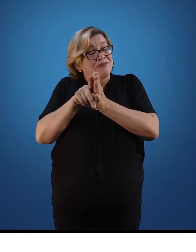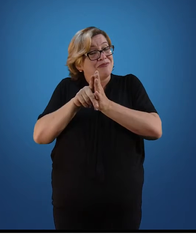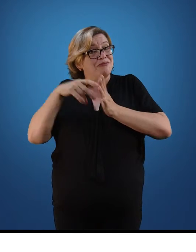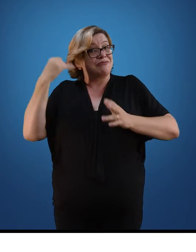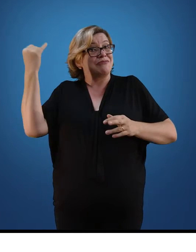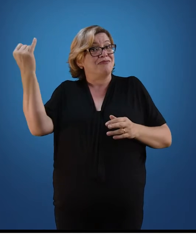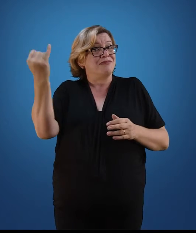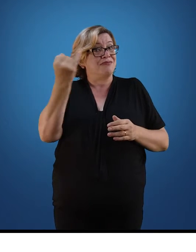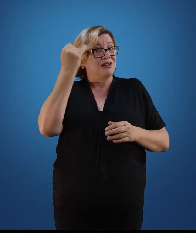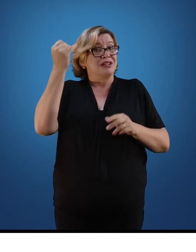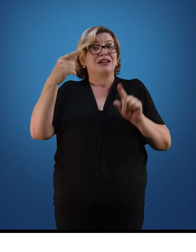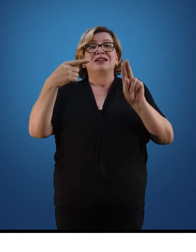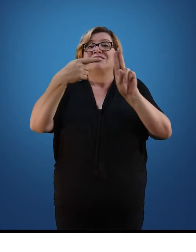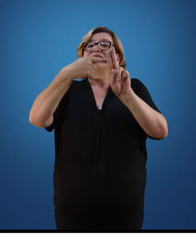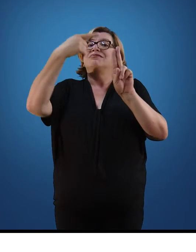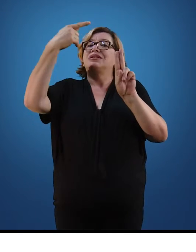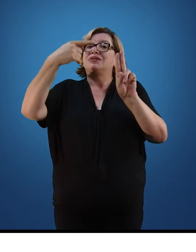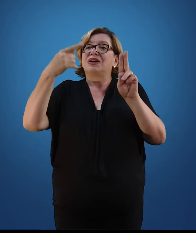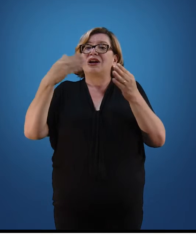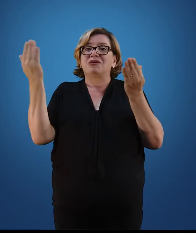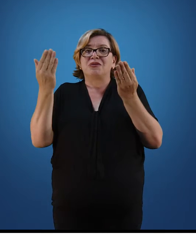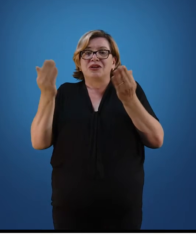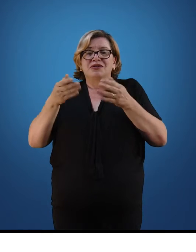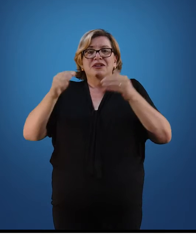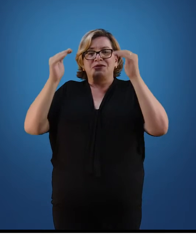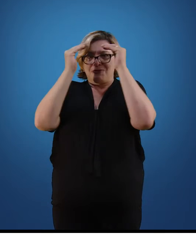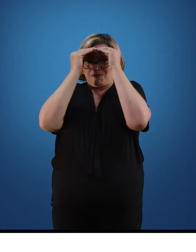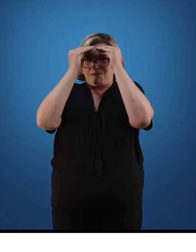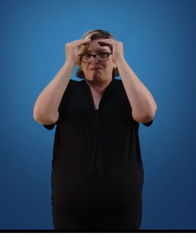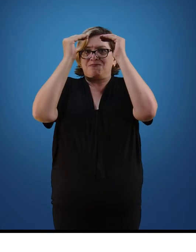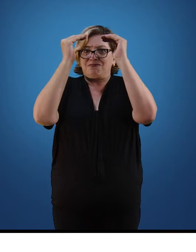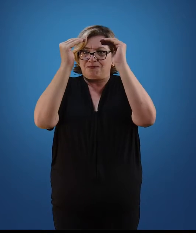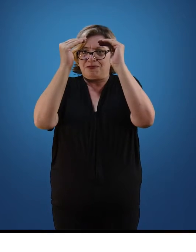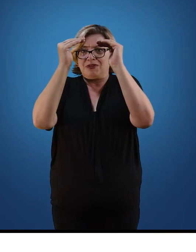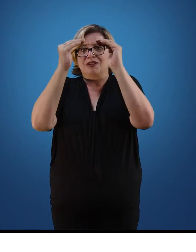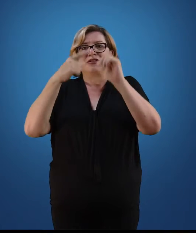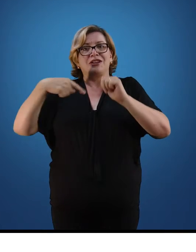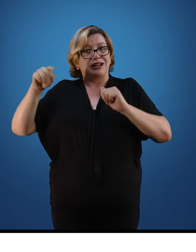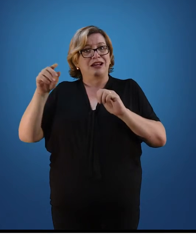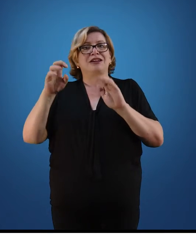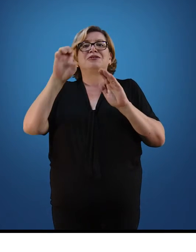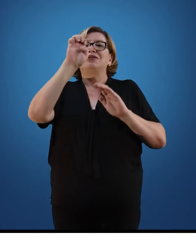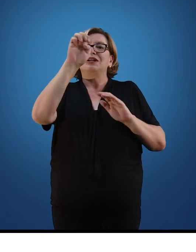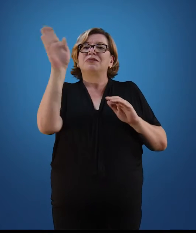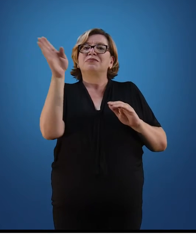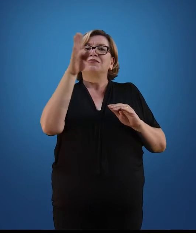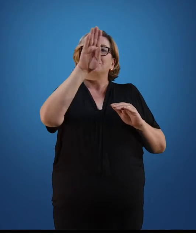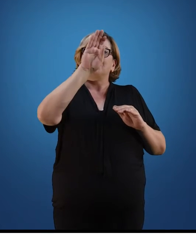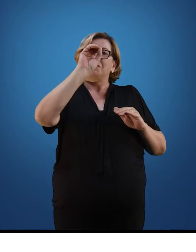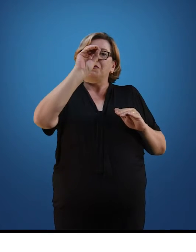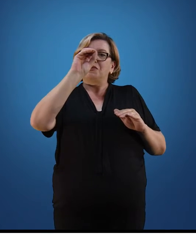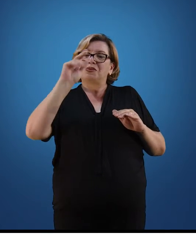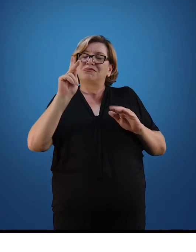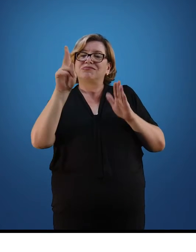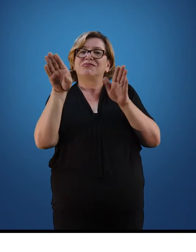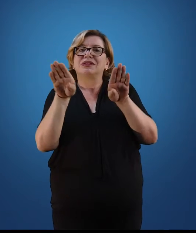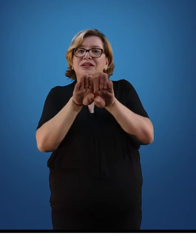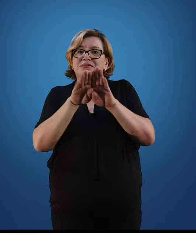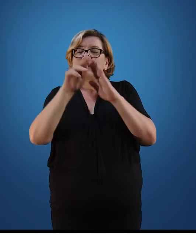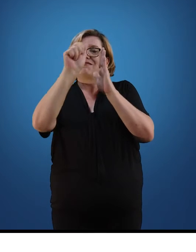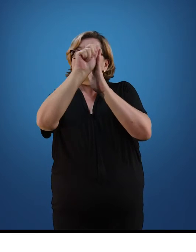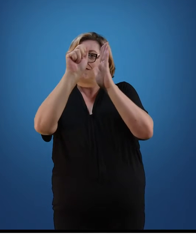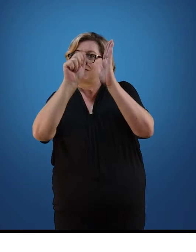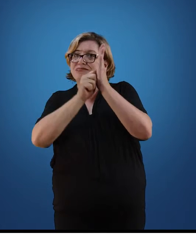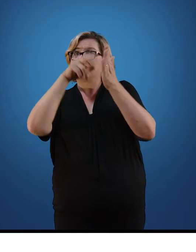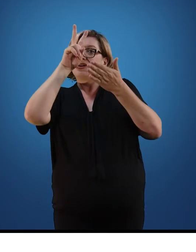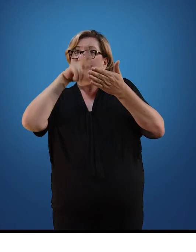para vocês verificarem com mais atenção, agora vocês vão se ater à unidade 1 do e-book e à leitura do artigo que eu proponho na unidade 1.